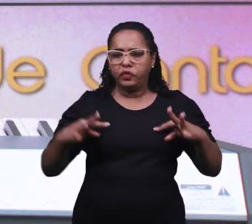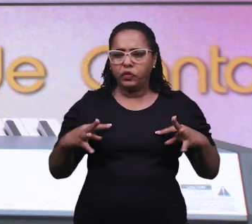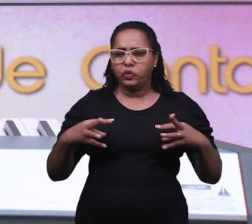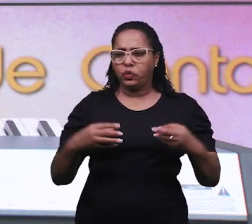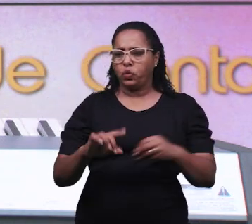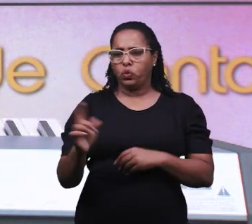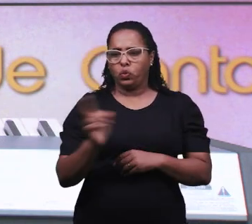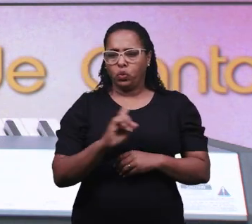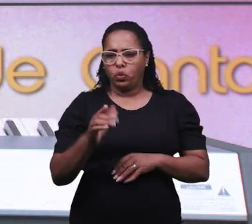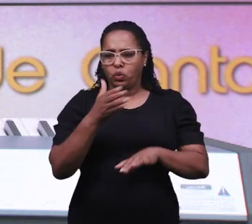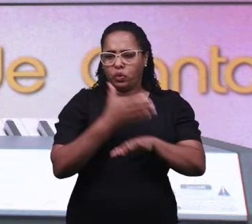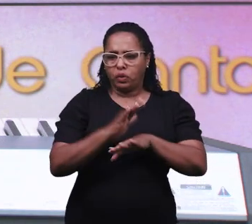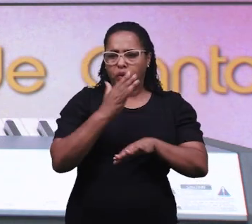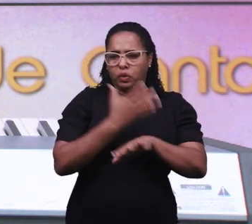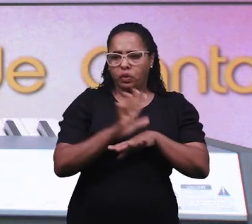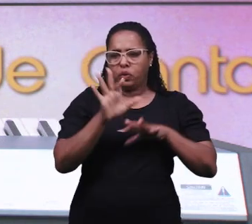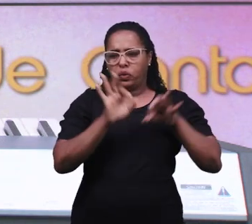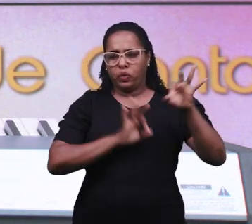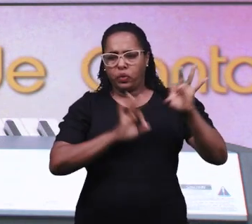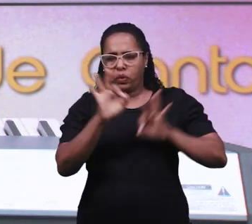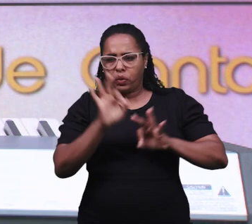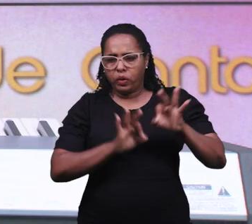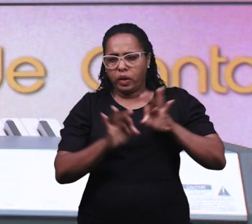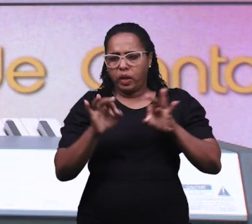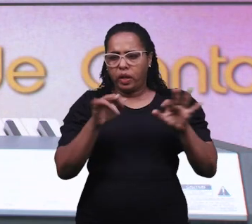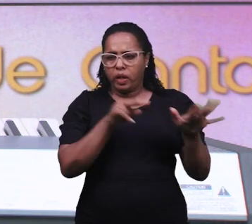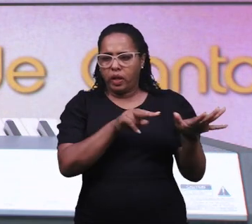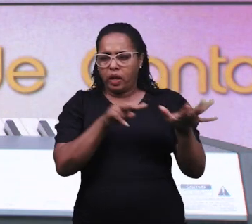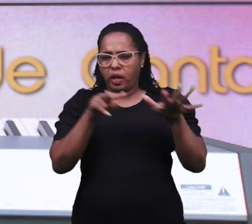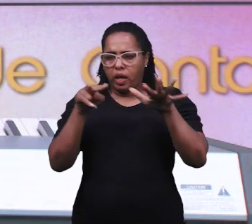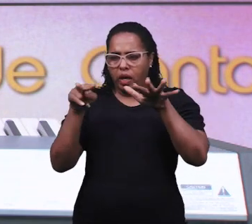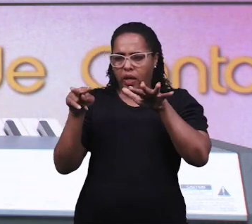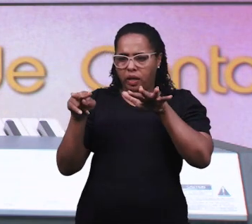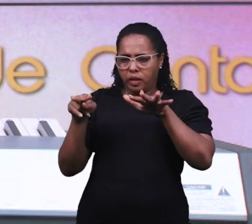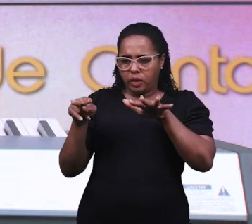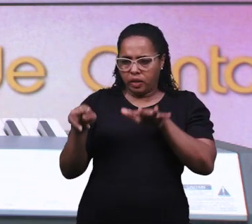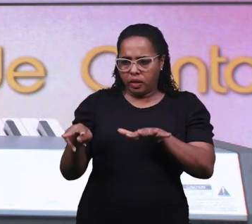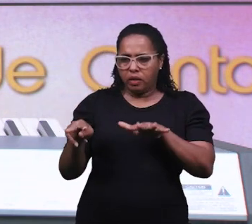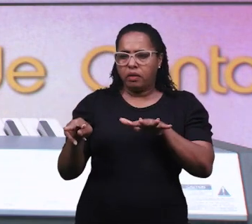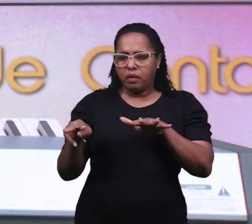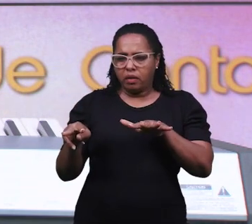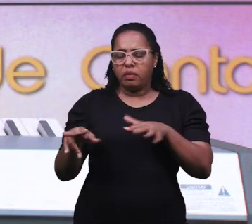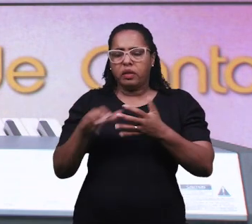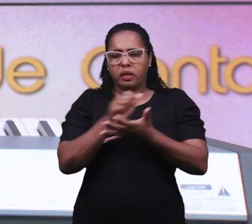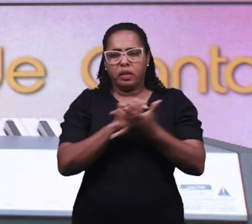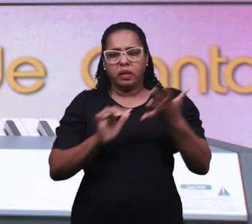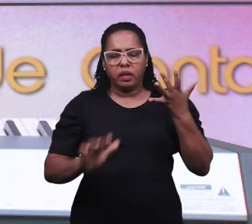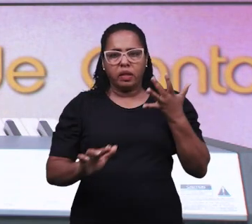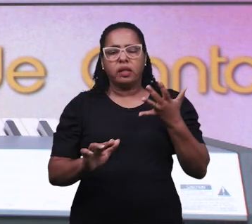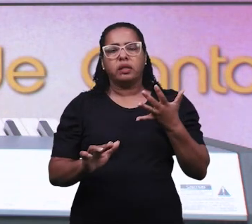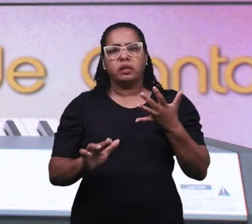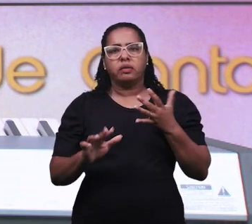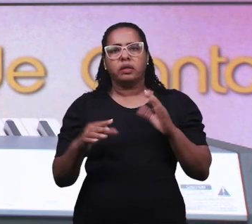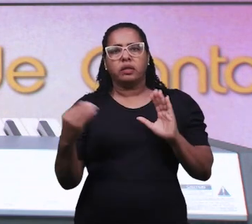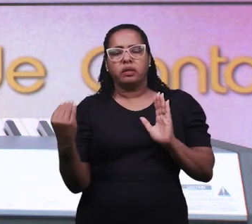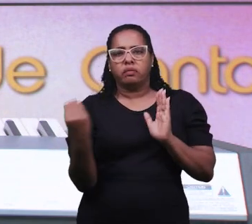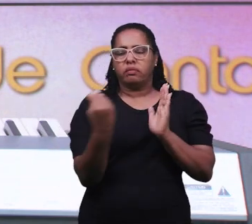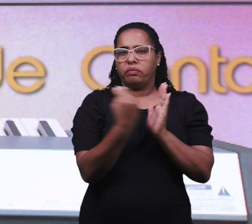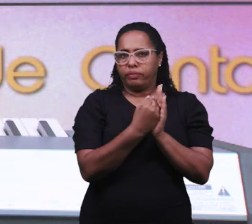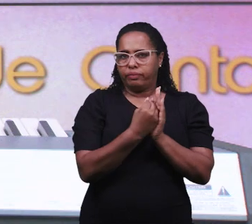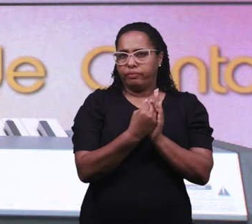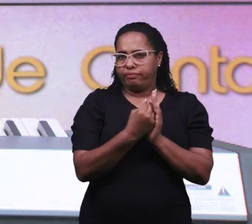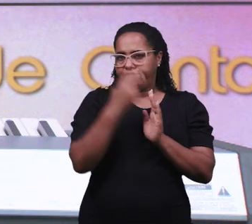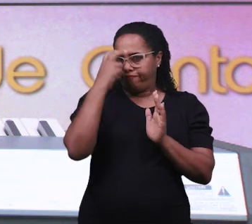vez. Faça o seu treino, organize a sua semana para que esses exercícios sejam inseridos de